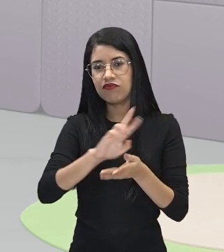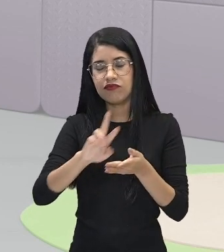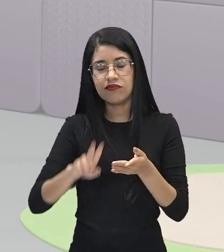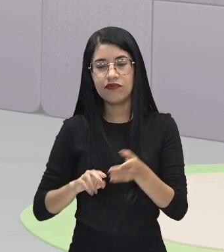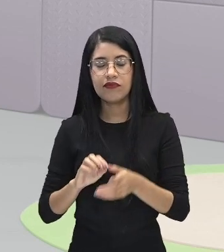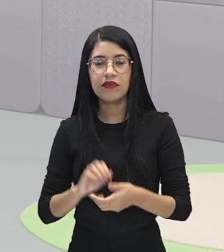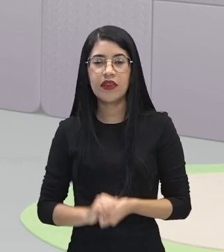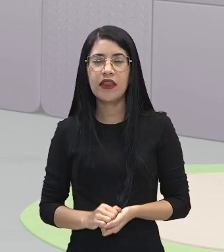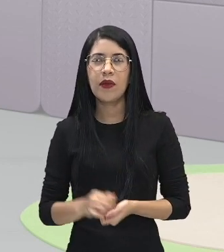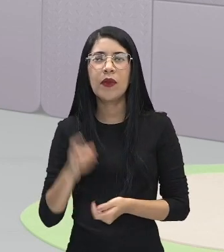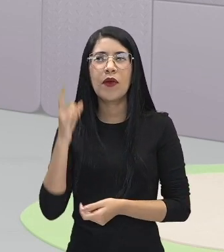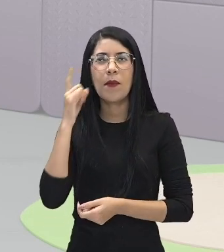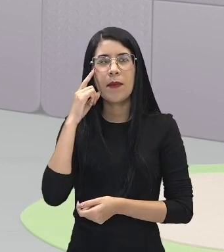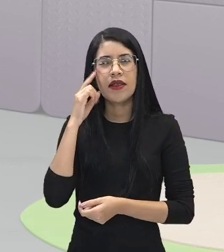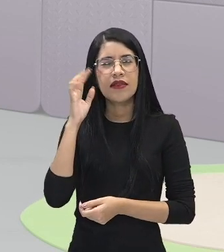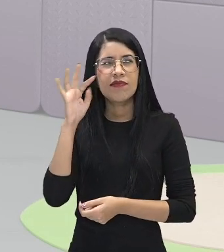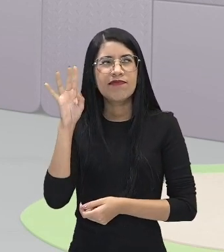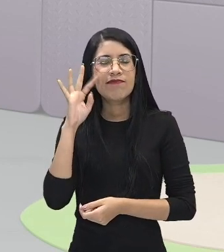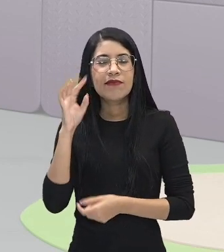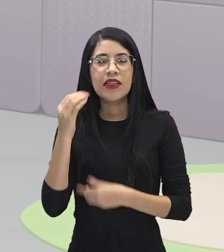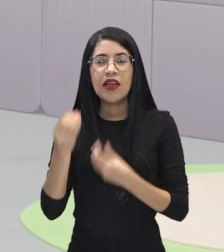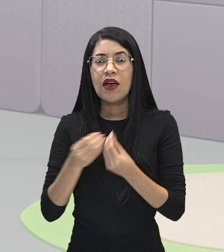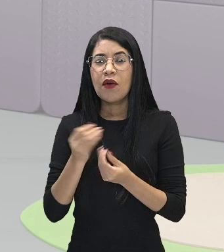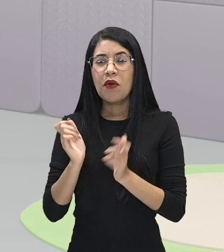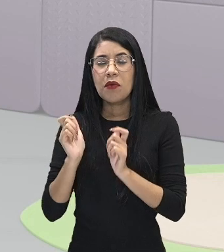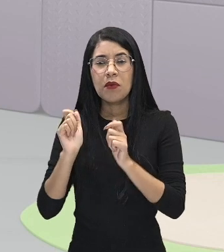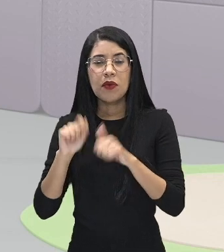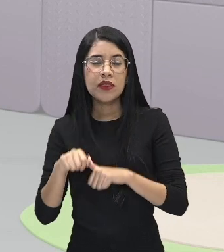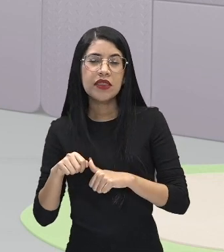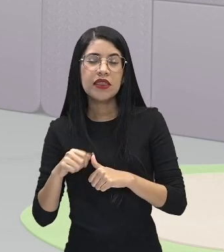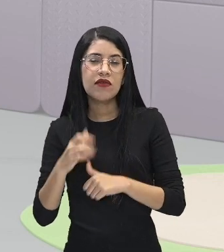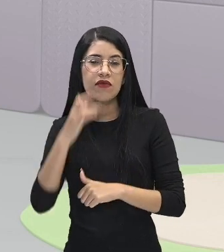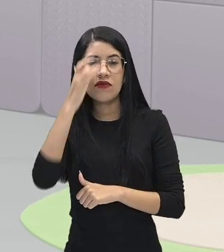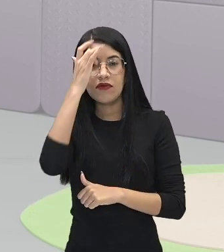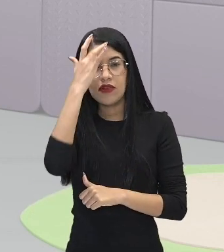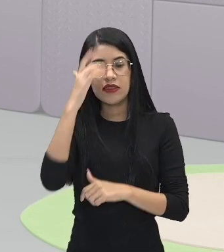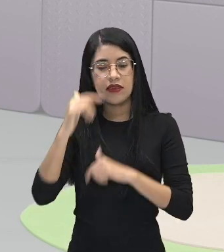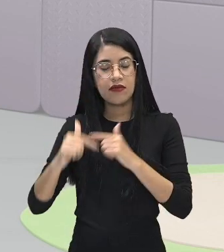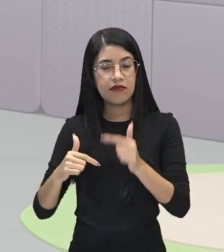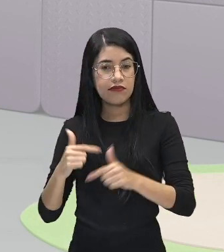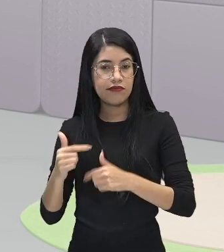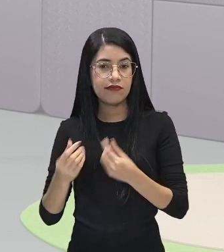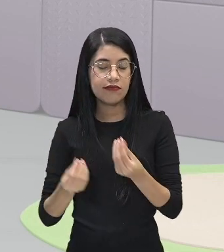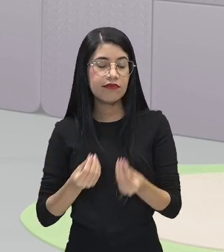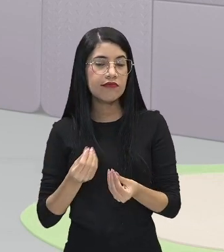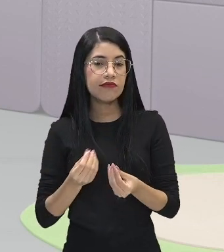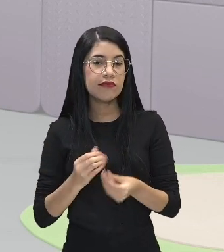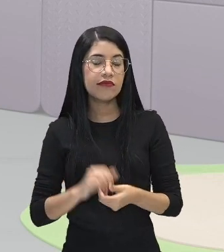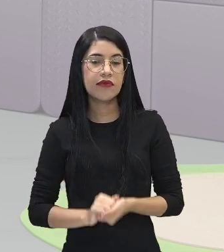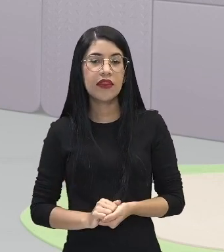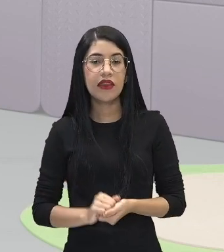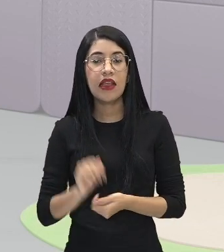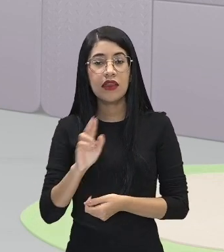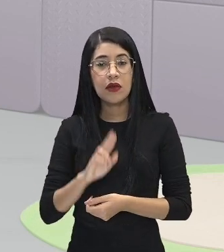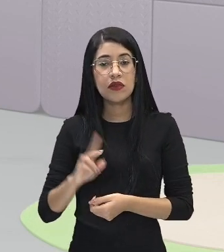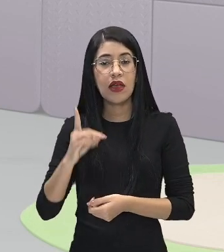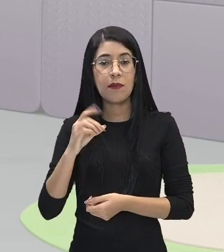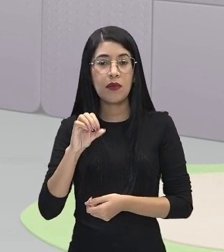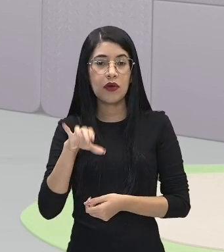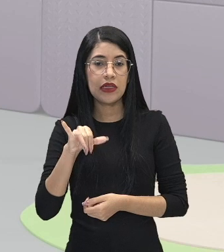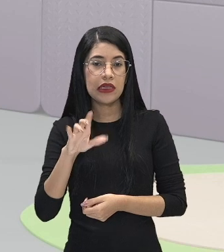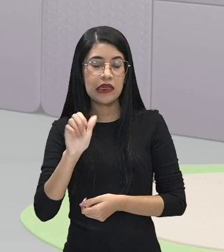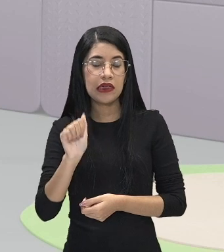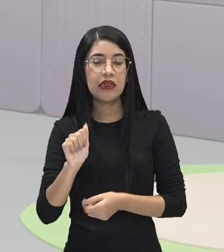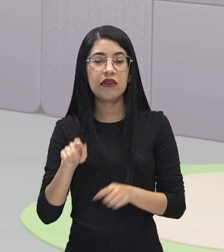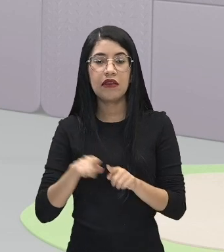aí ele pensou, né, em uma forma de facilitar esse trabalho. E aí as roldanas, né, e também as